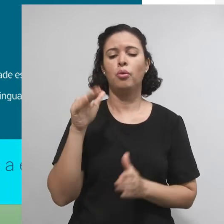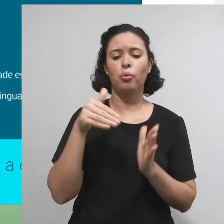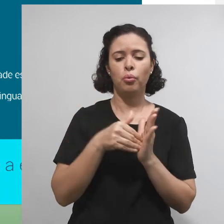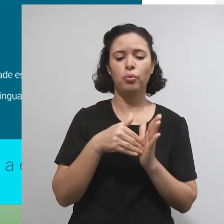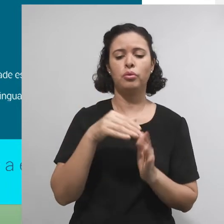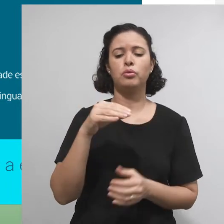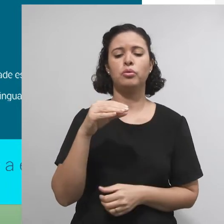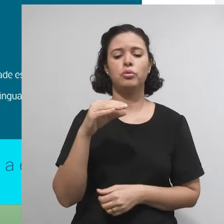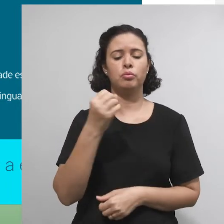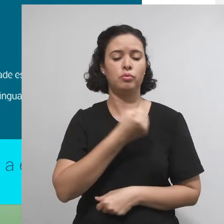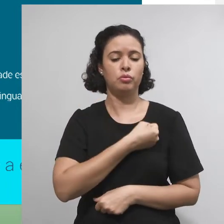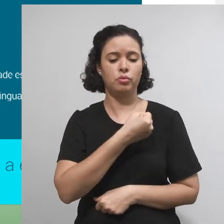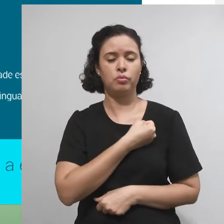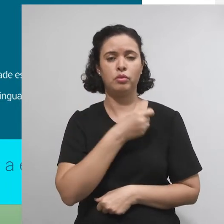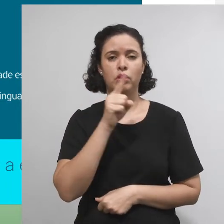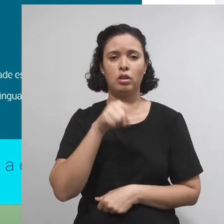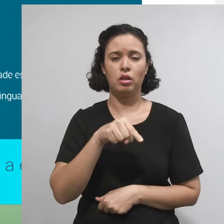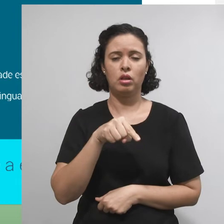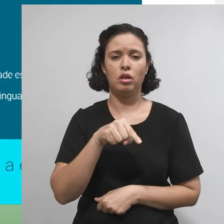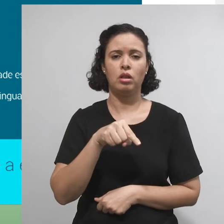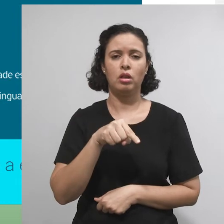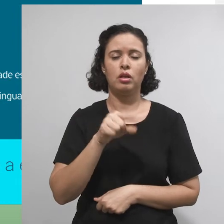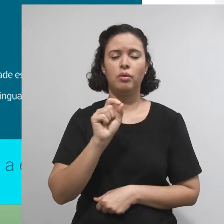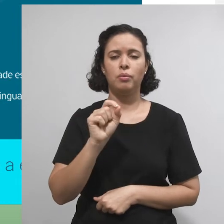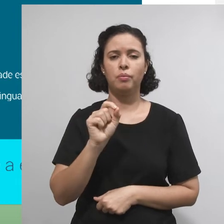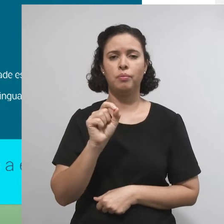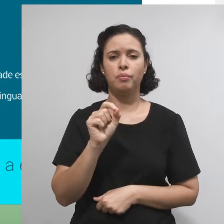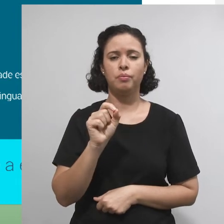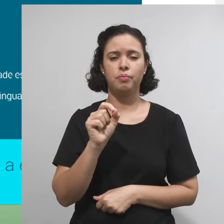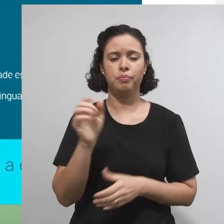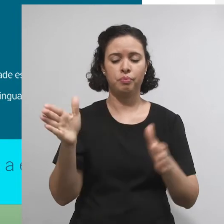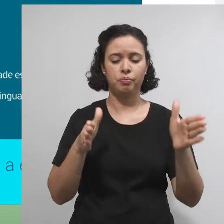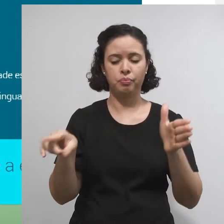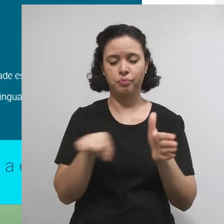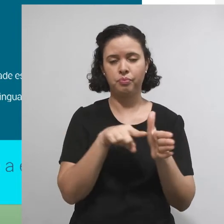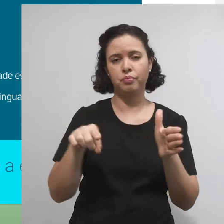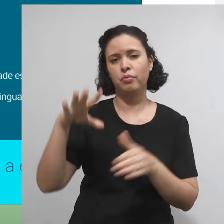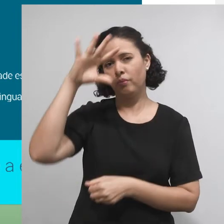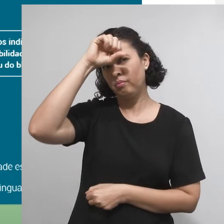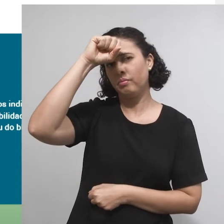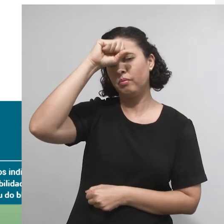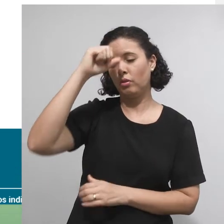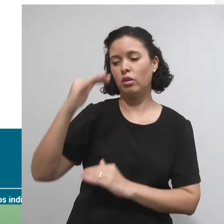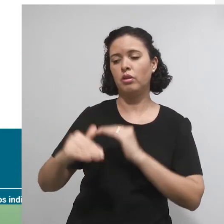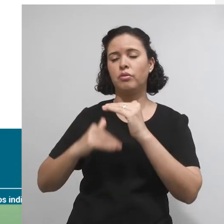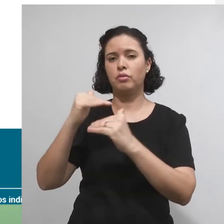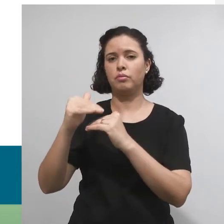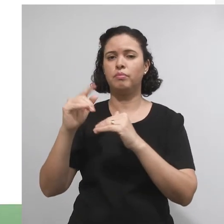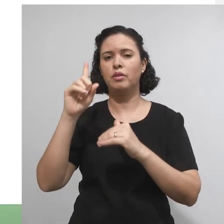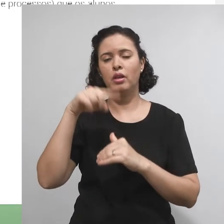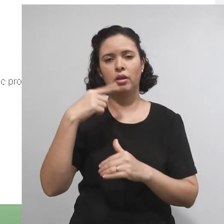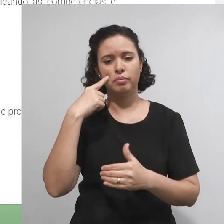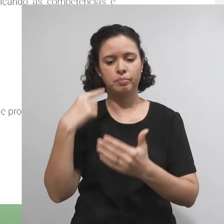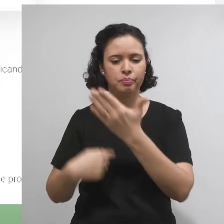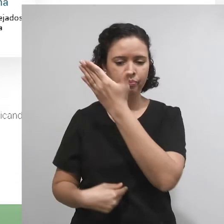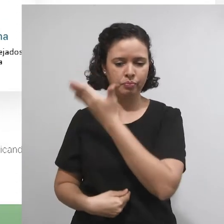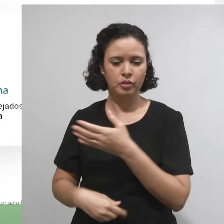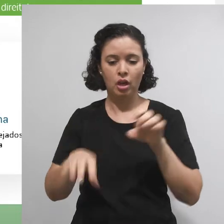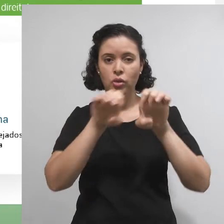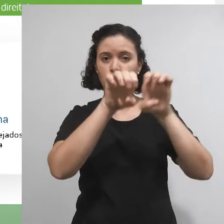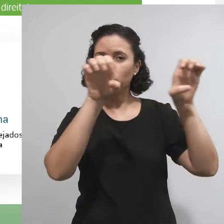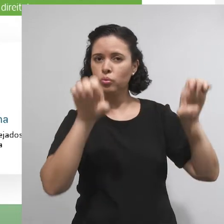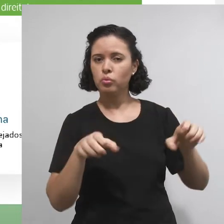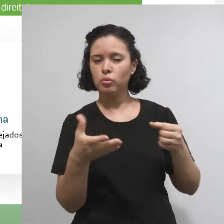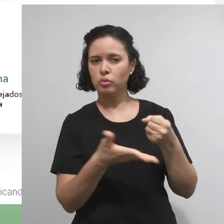números indica a posição da aprendizagem ou os desenvolvimentos. Então, essa é a estrutura da base e